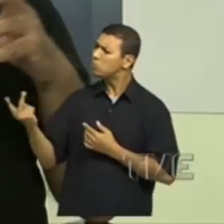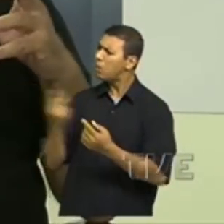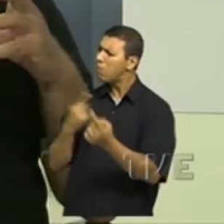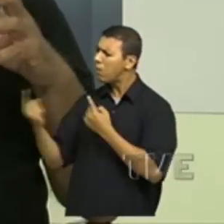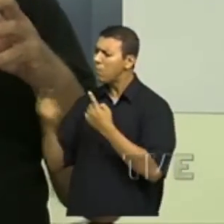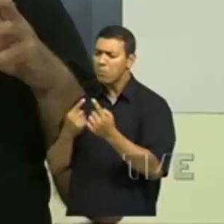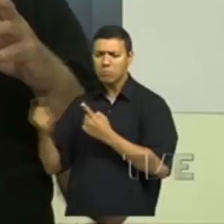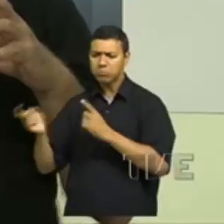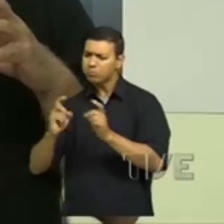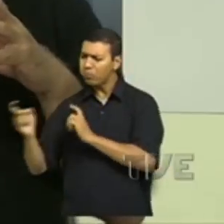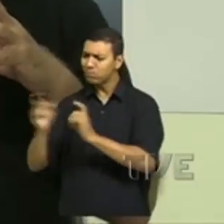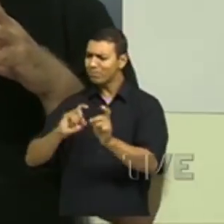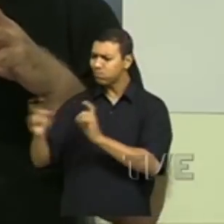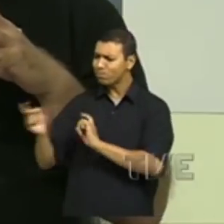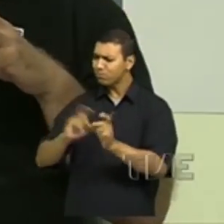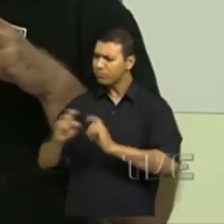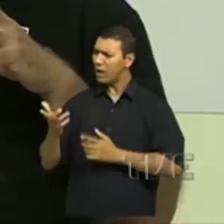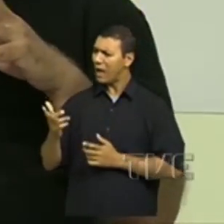foi vendo que